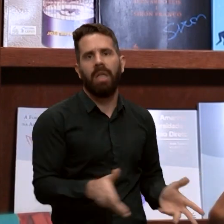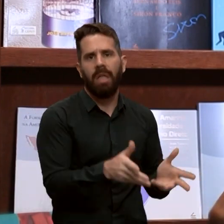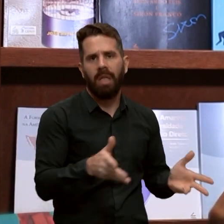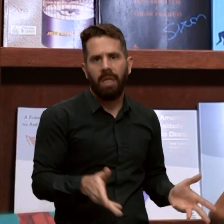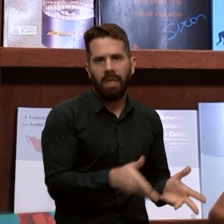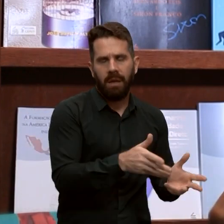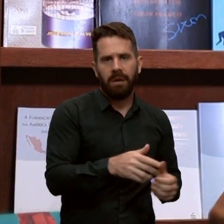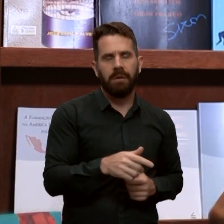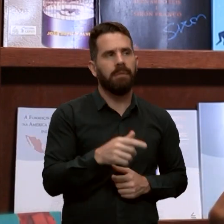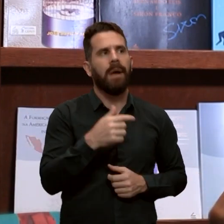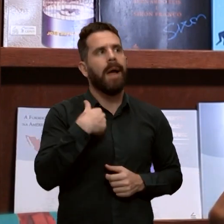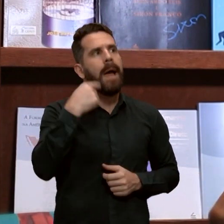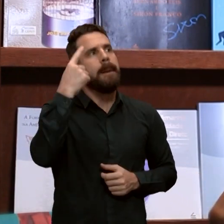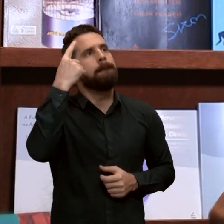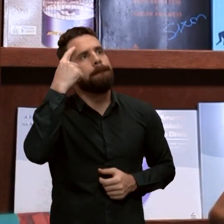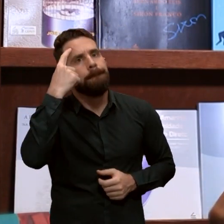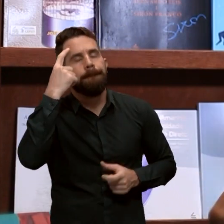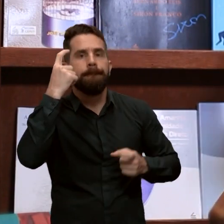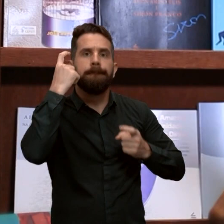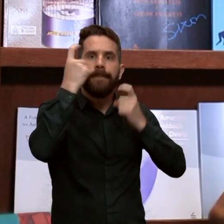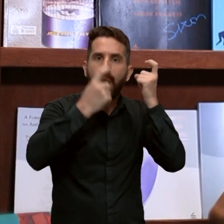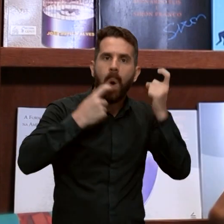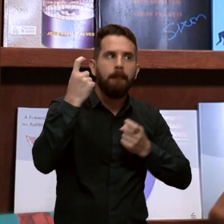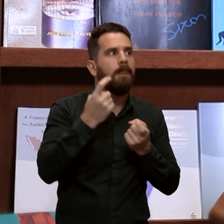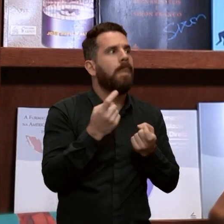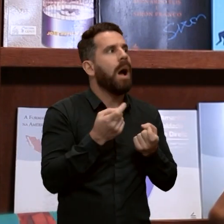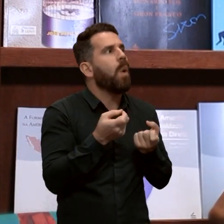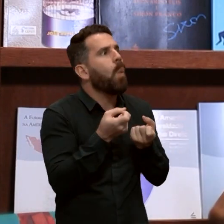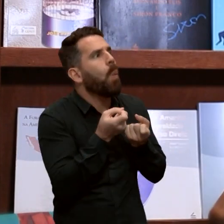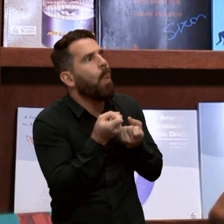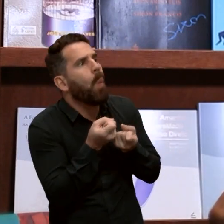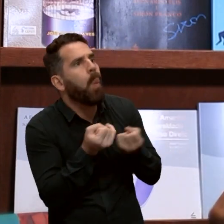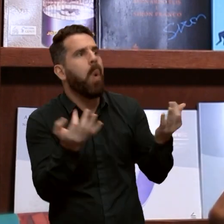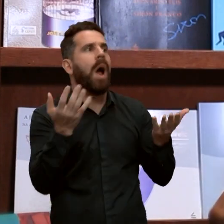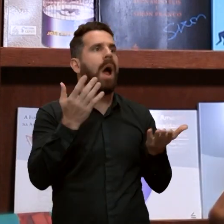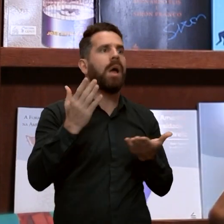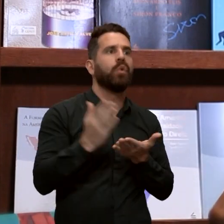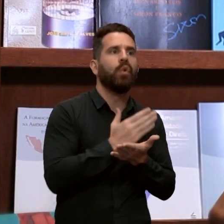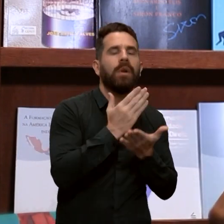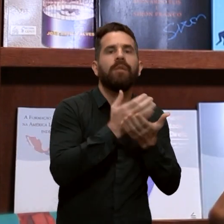não preocupados com a quantidade de